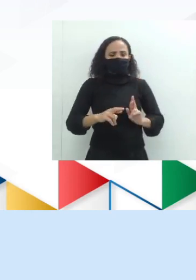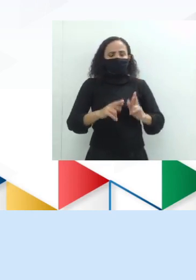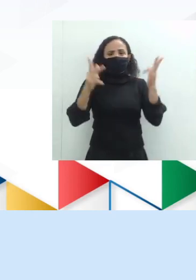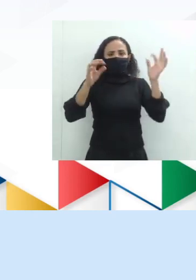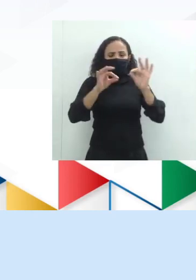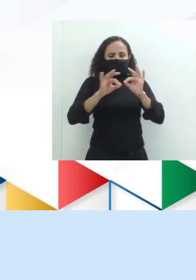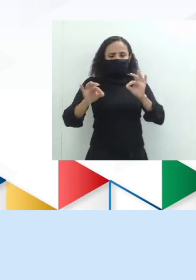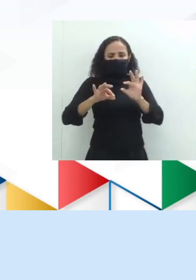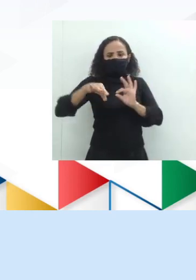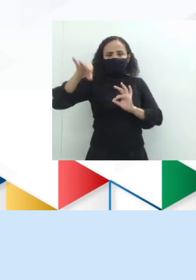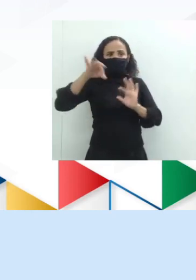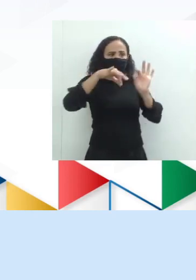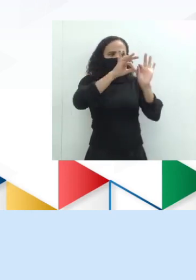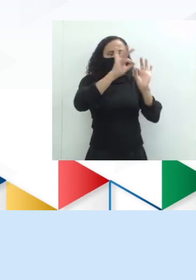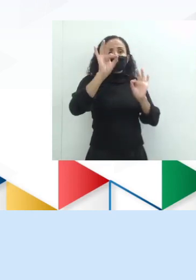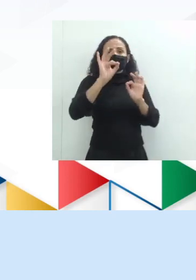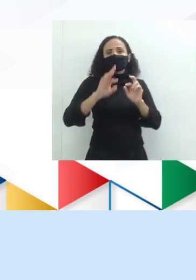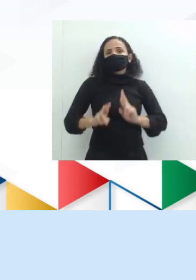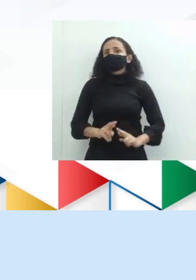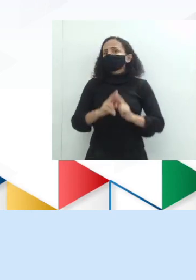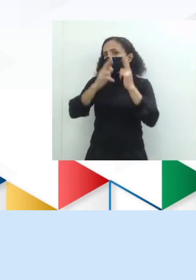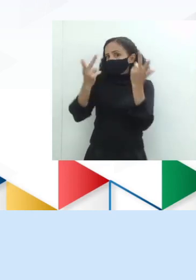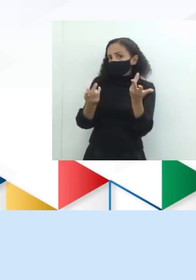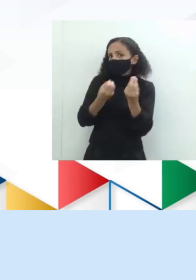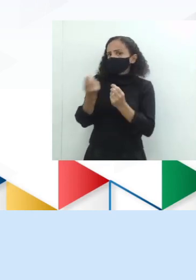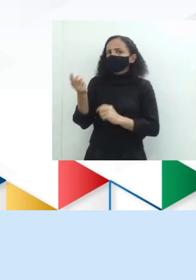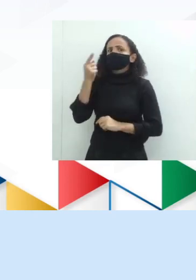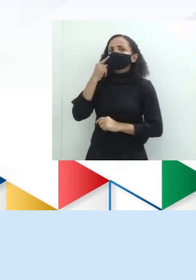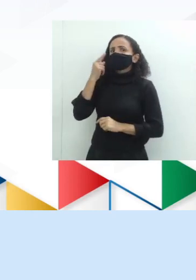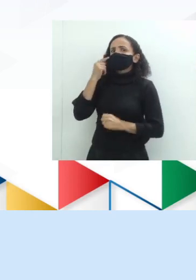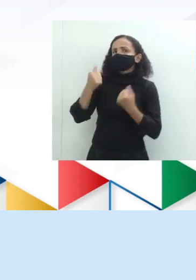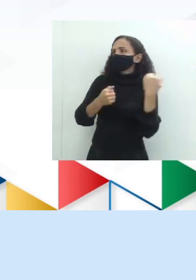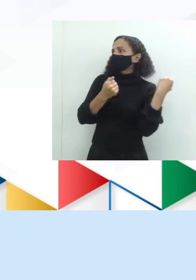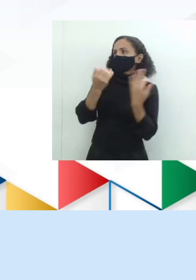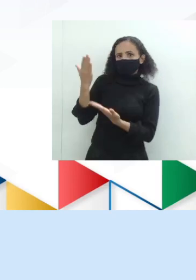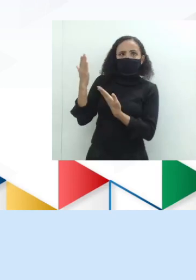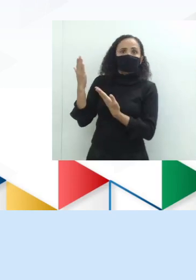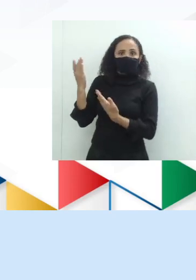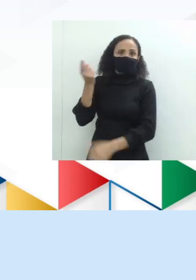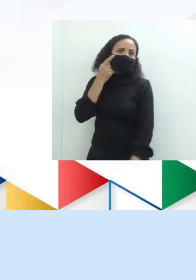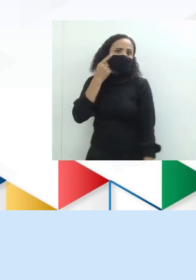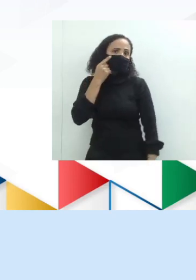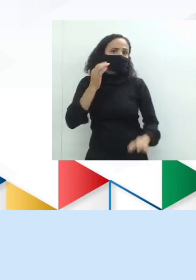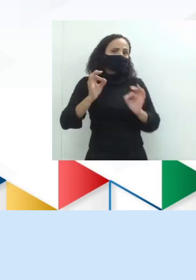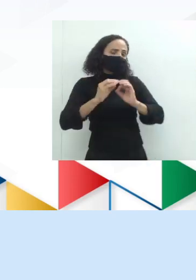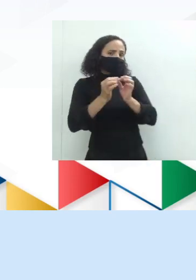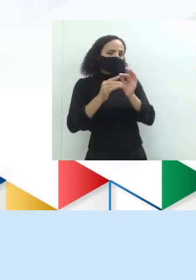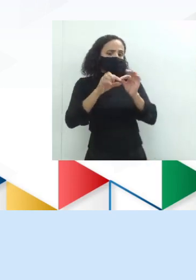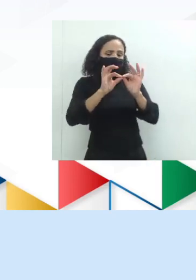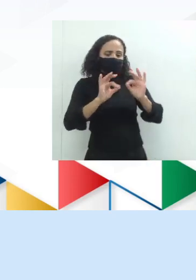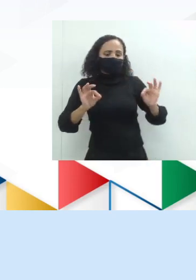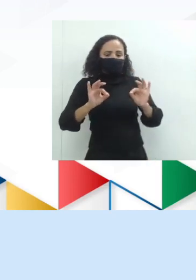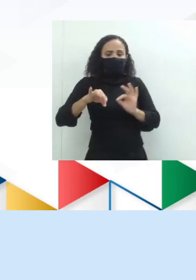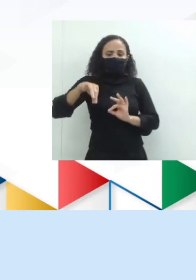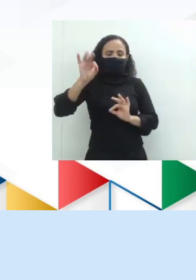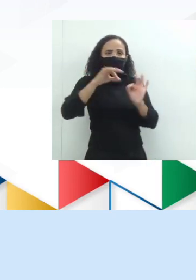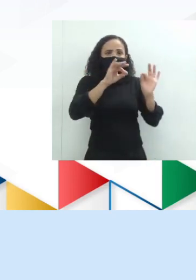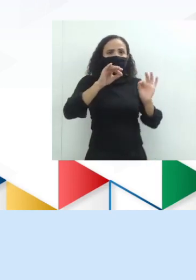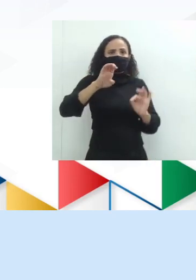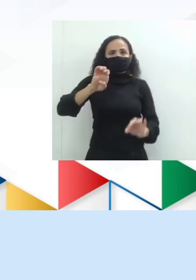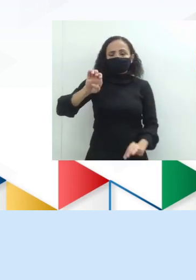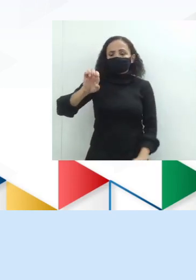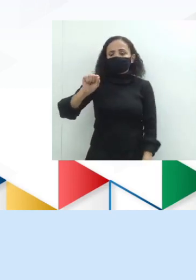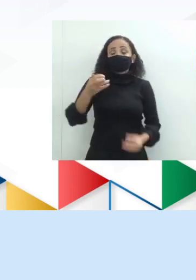ok? Todos os lados têm medidas diferentes, do jeito que está aí na animação para vocês. Todos os lados medidas escaleno,